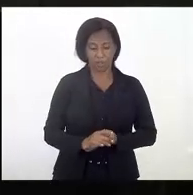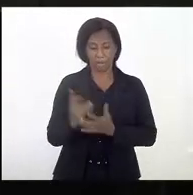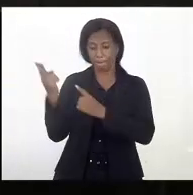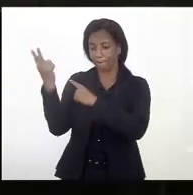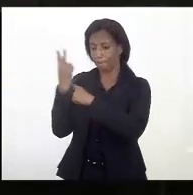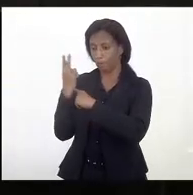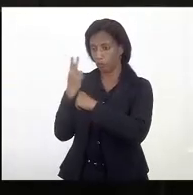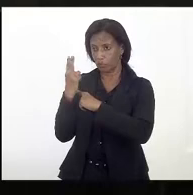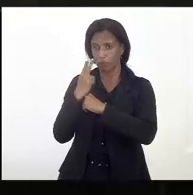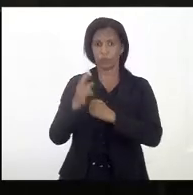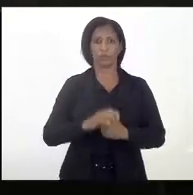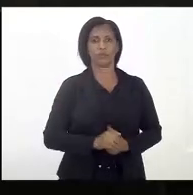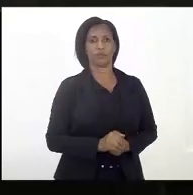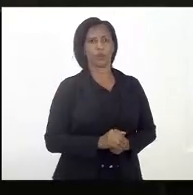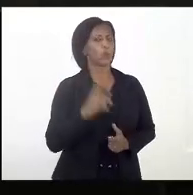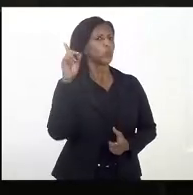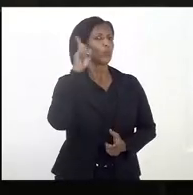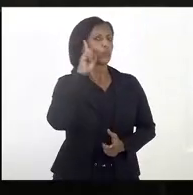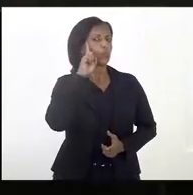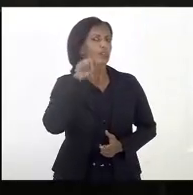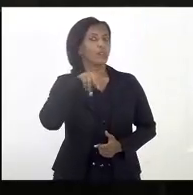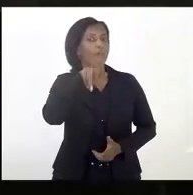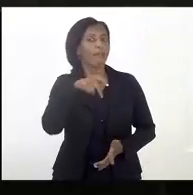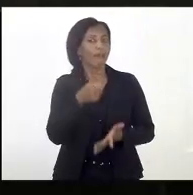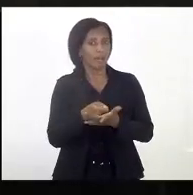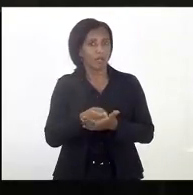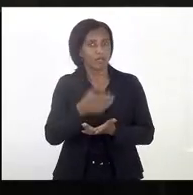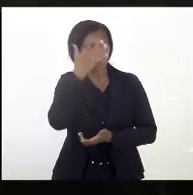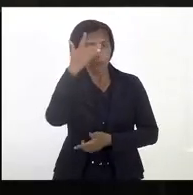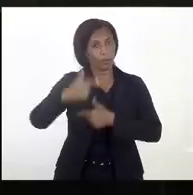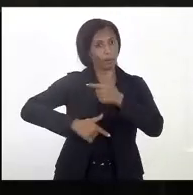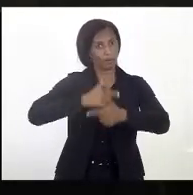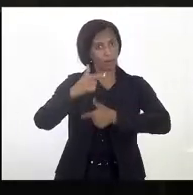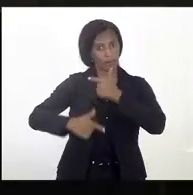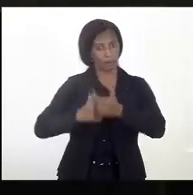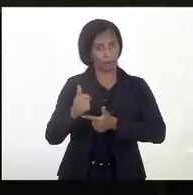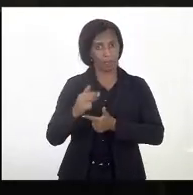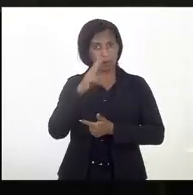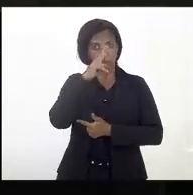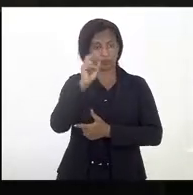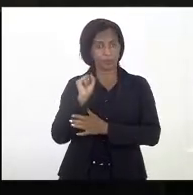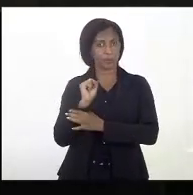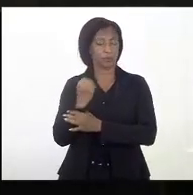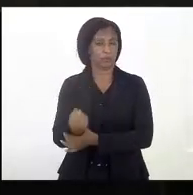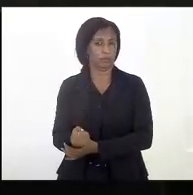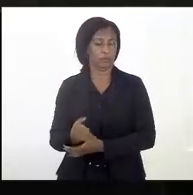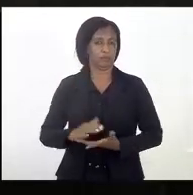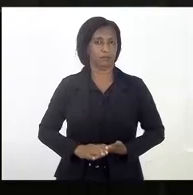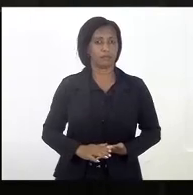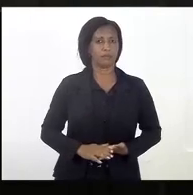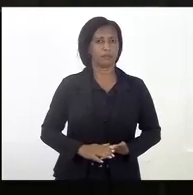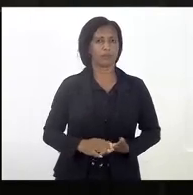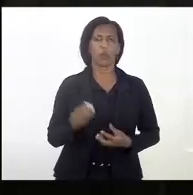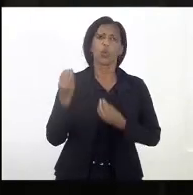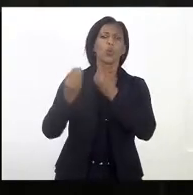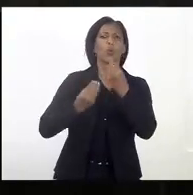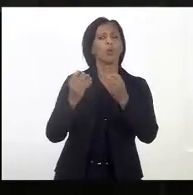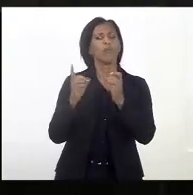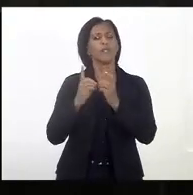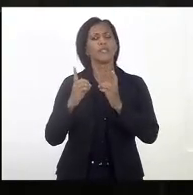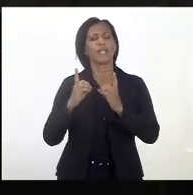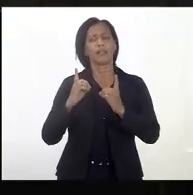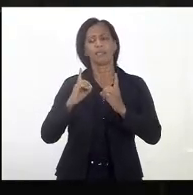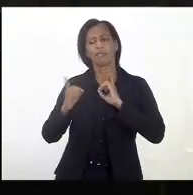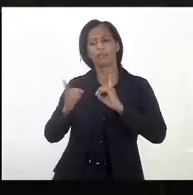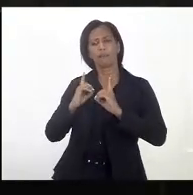protegidos né no Dia a Dia Quem garante isso é quem trabalha mas força de segurança servidores contam como que como que fazer o debate